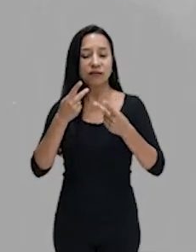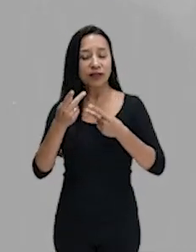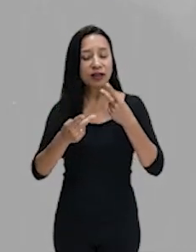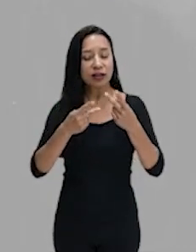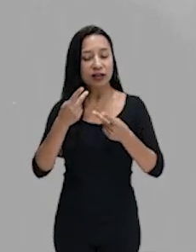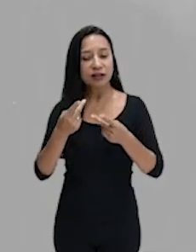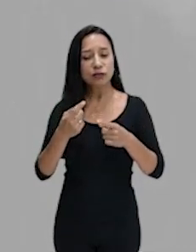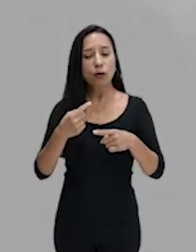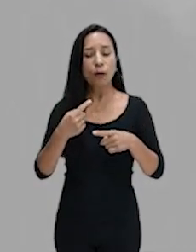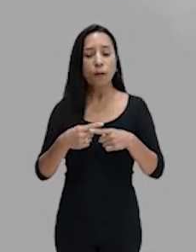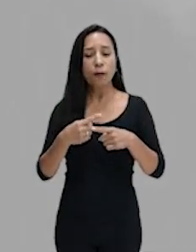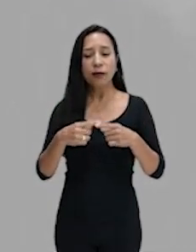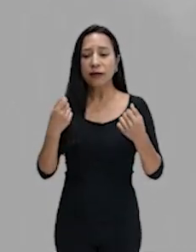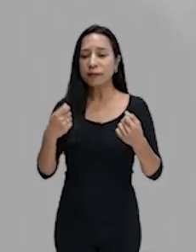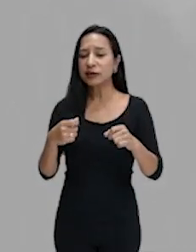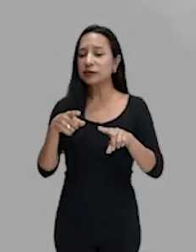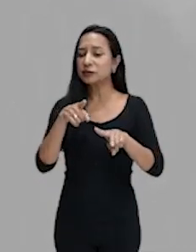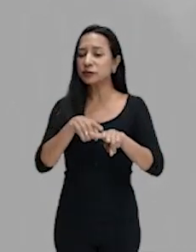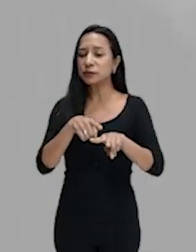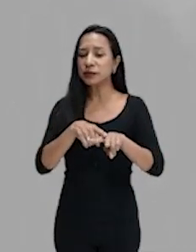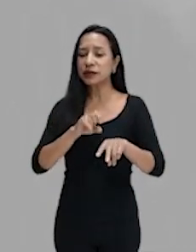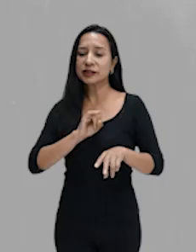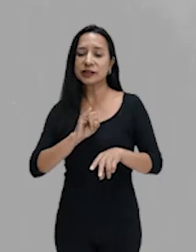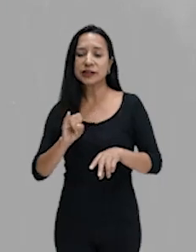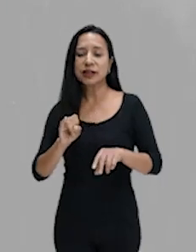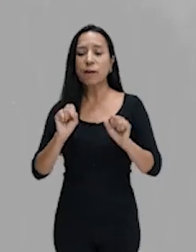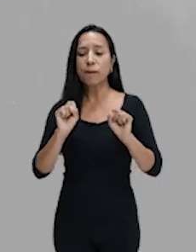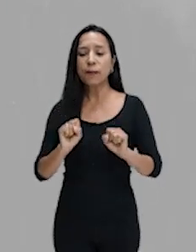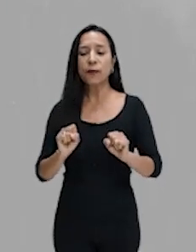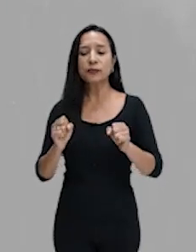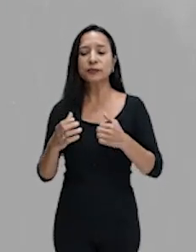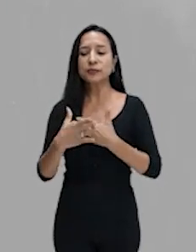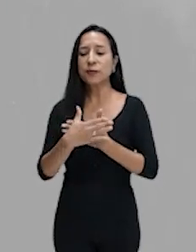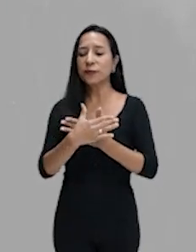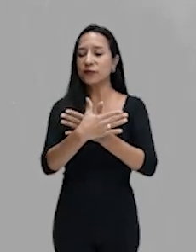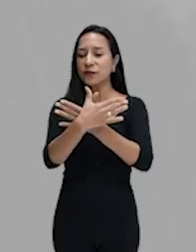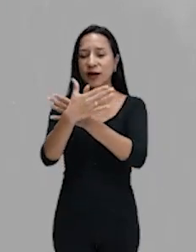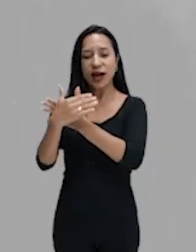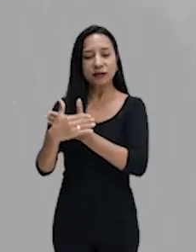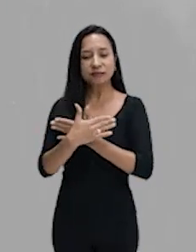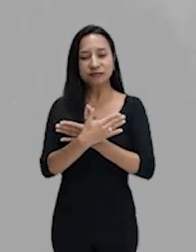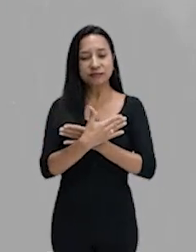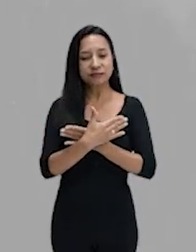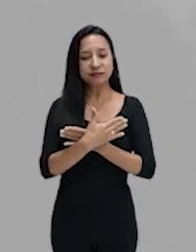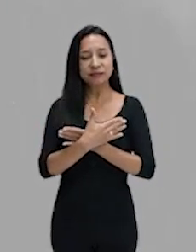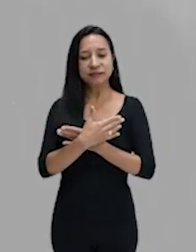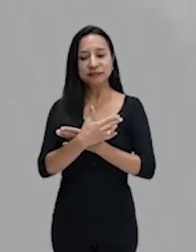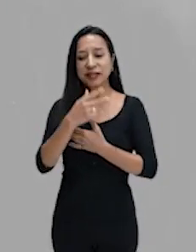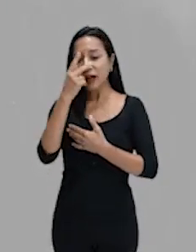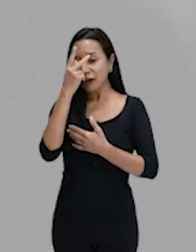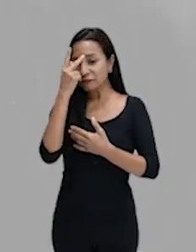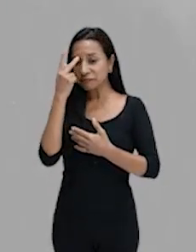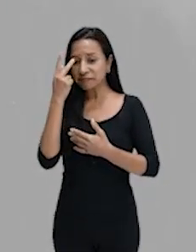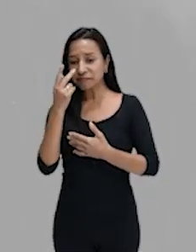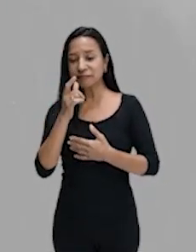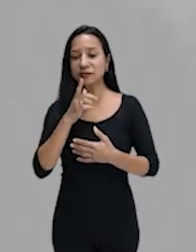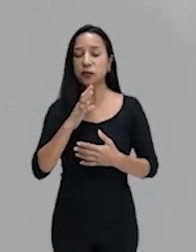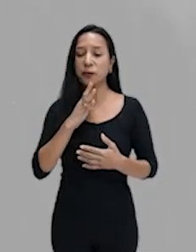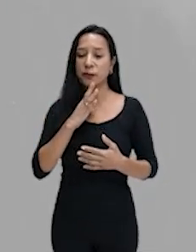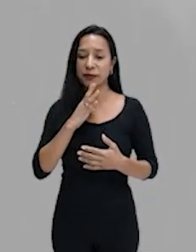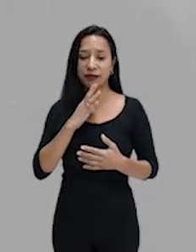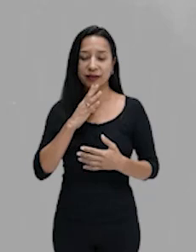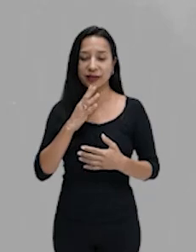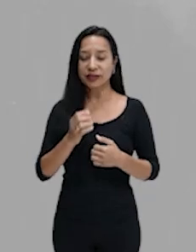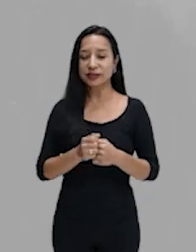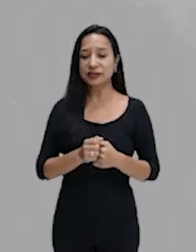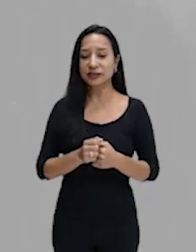Para que preciso de pés se eu posso voar? Alguém se identifica? Alguém conhece? Pois é,